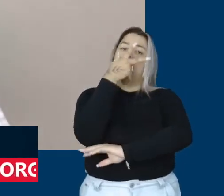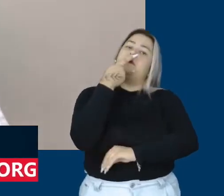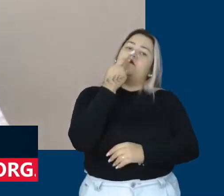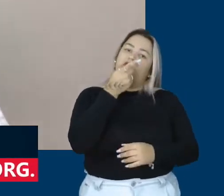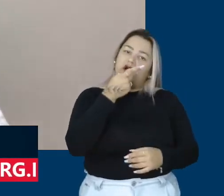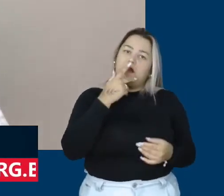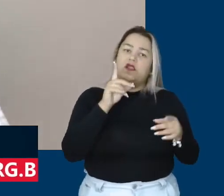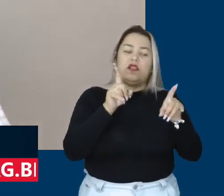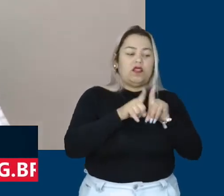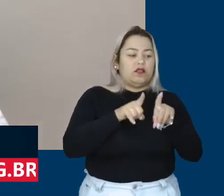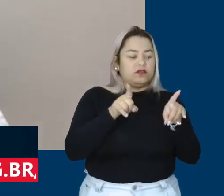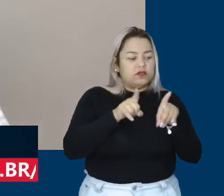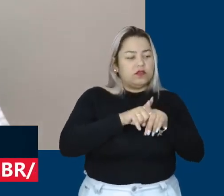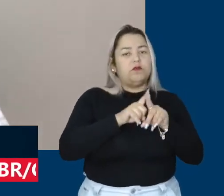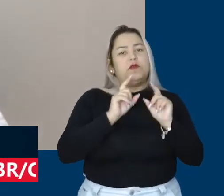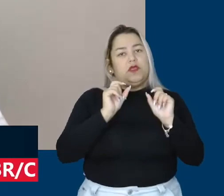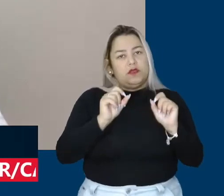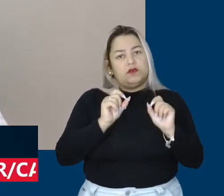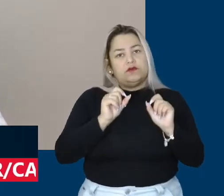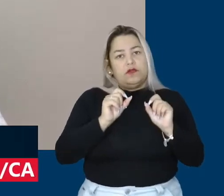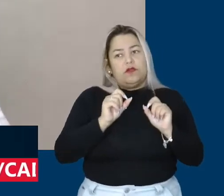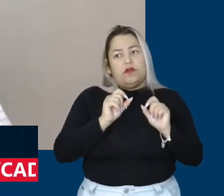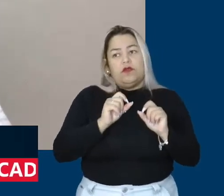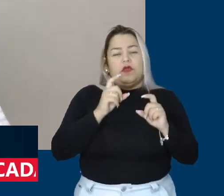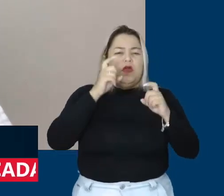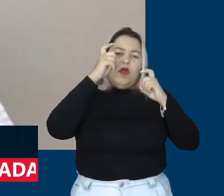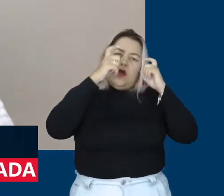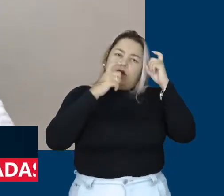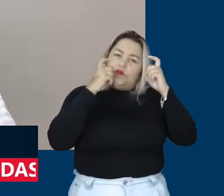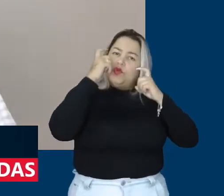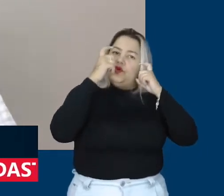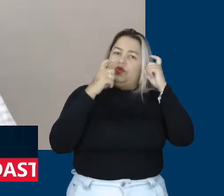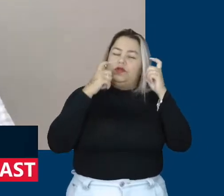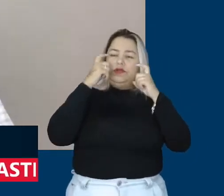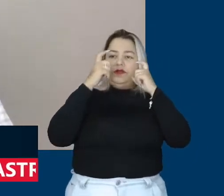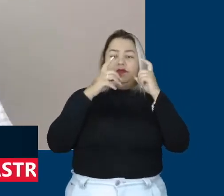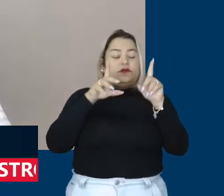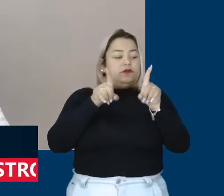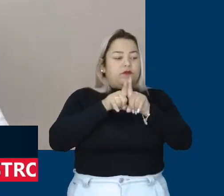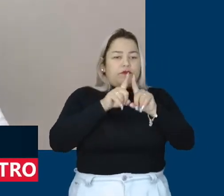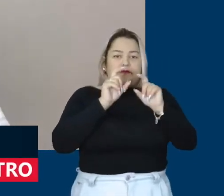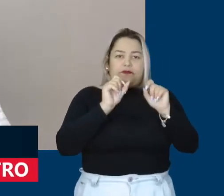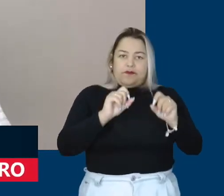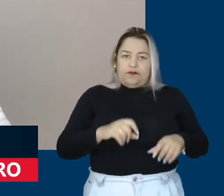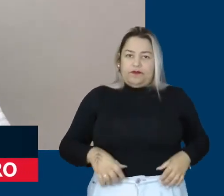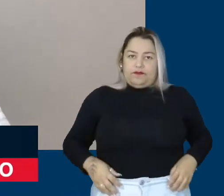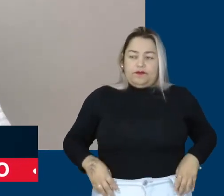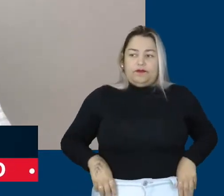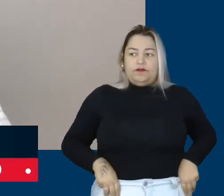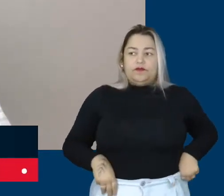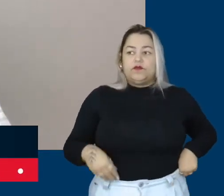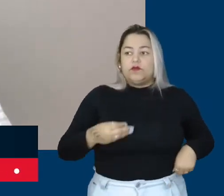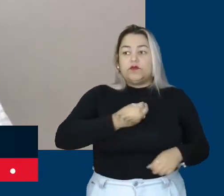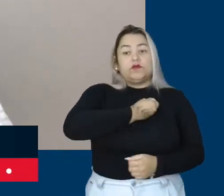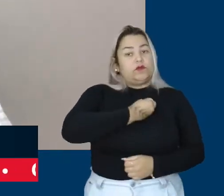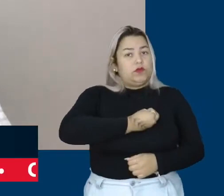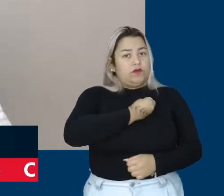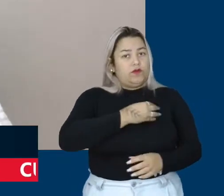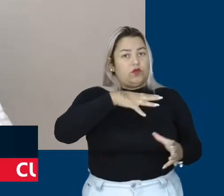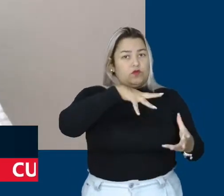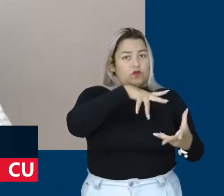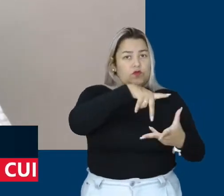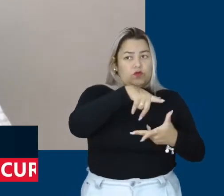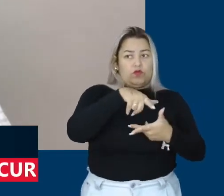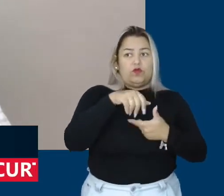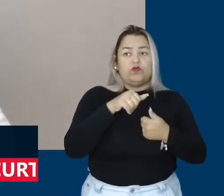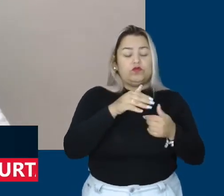um exemplo, né? São também muito preocupantes e impactam no cômputo geral. Nós estamos vivendo aí no mundo um